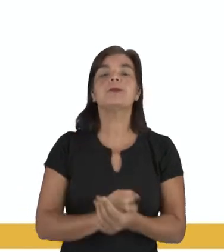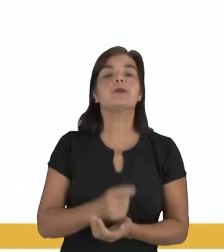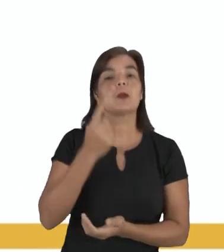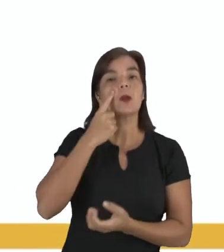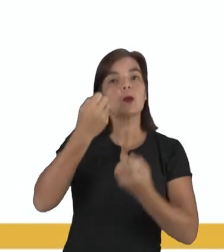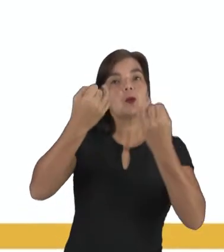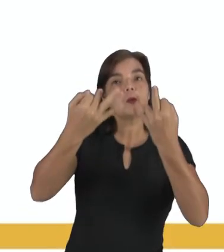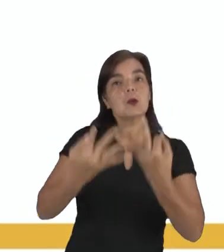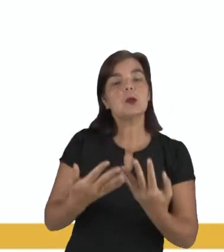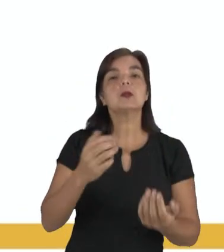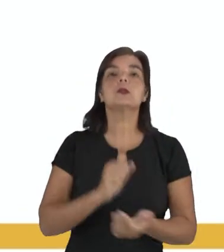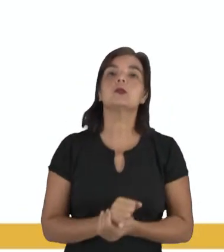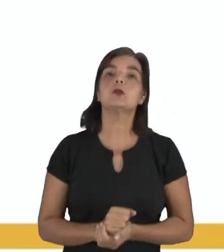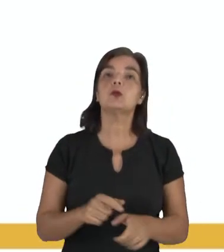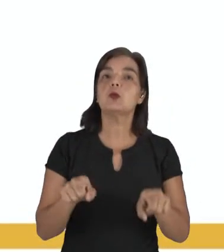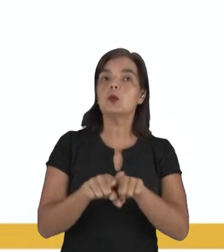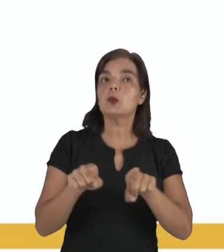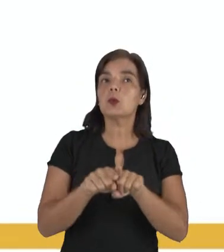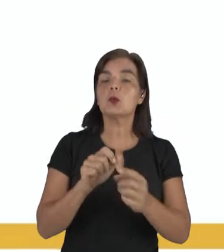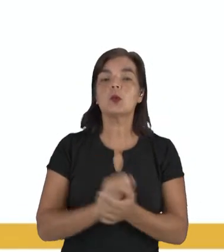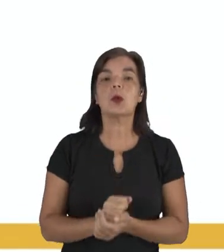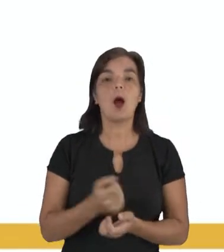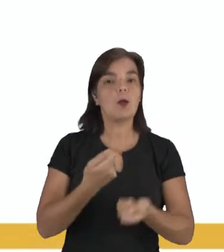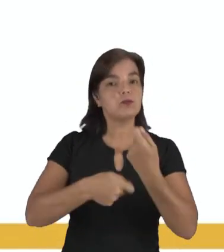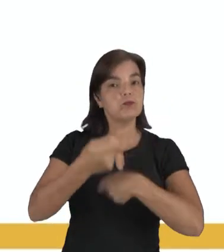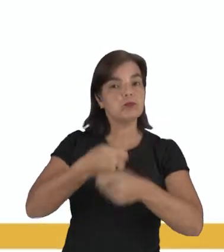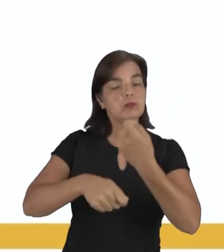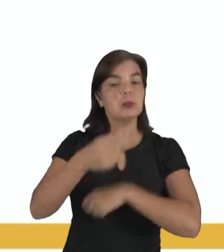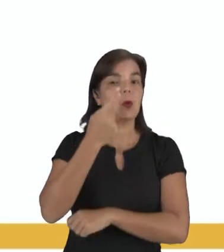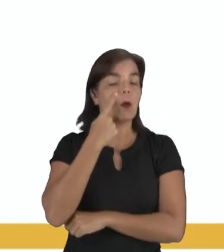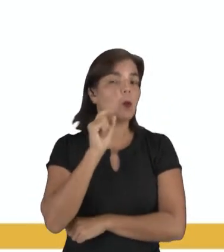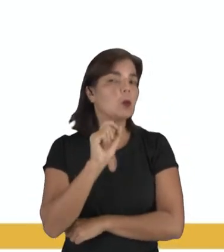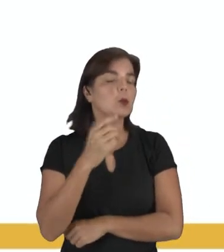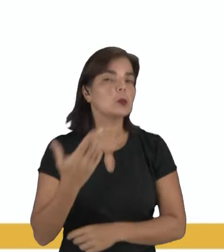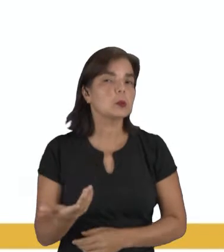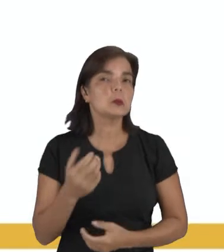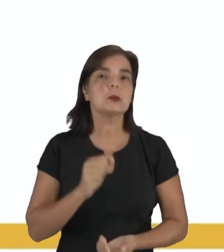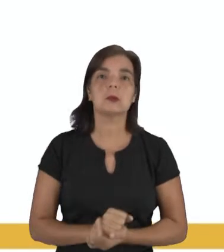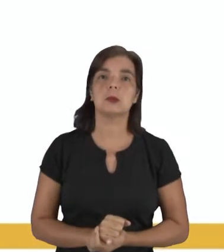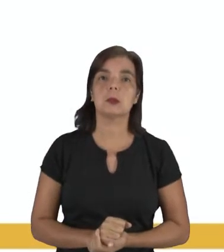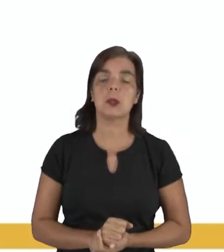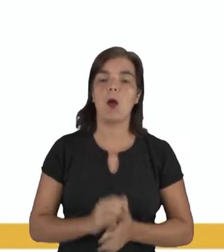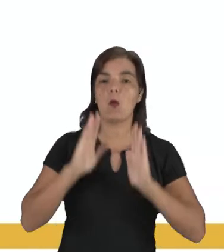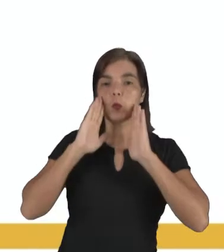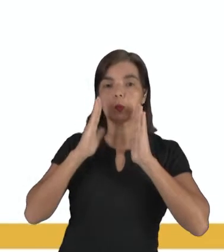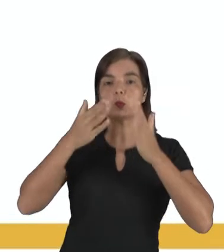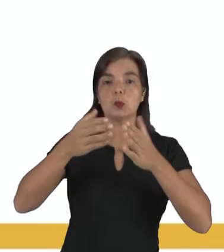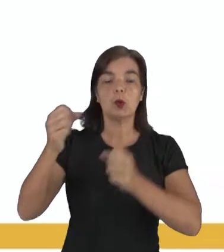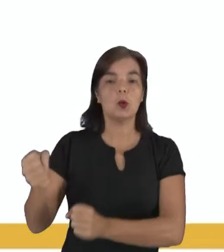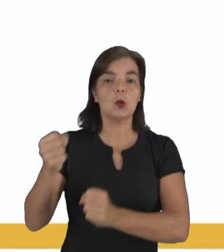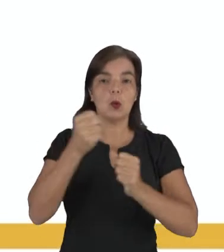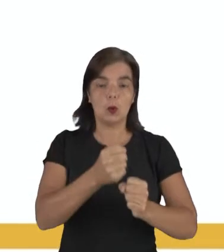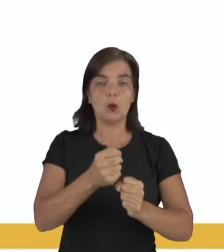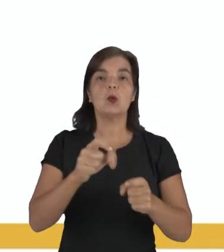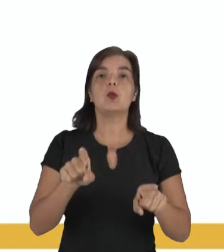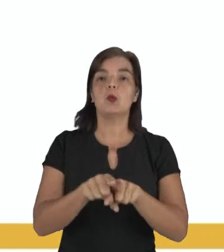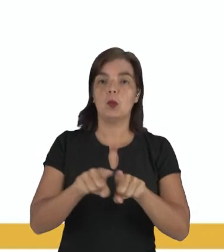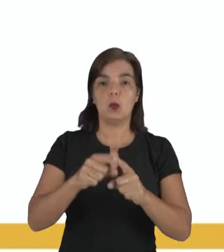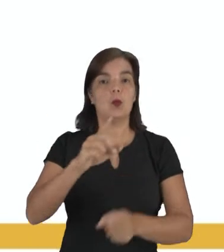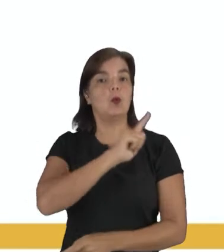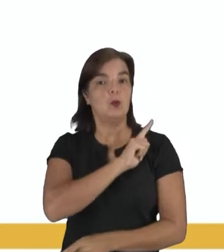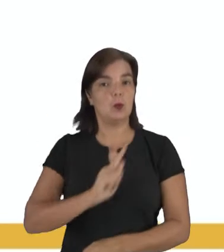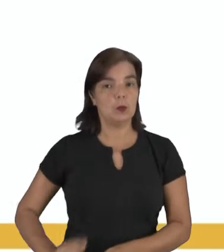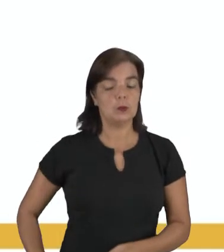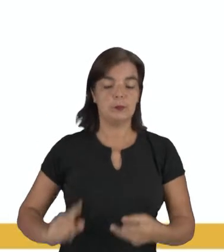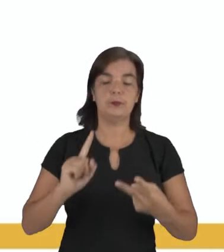gente vai fechar essas áreas como, por fim, a economia. Tu vai ver que essa centralização de poder envolvia